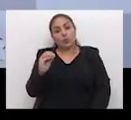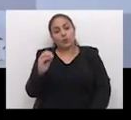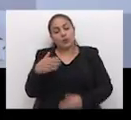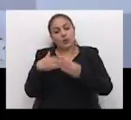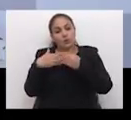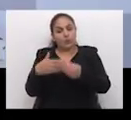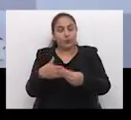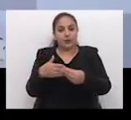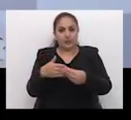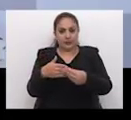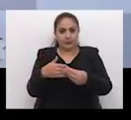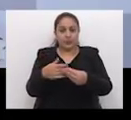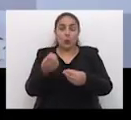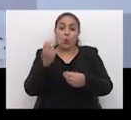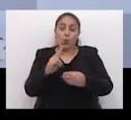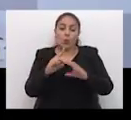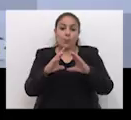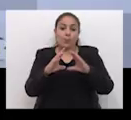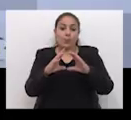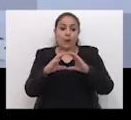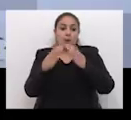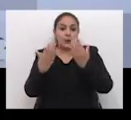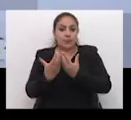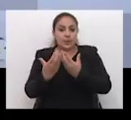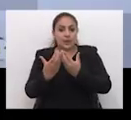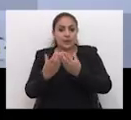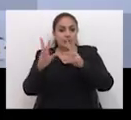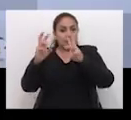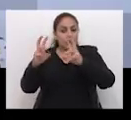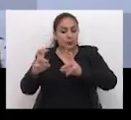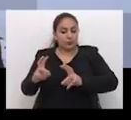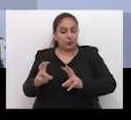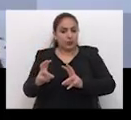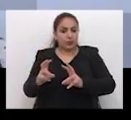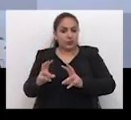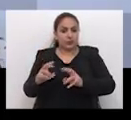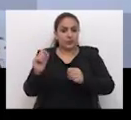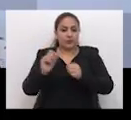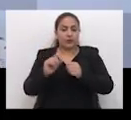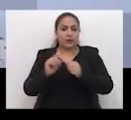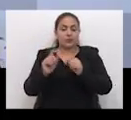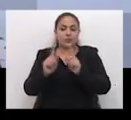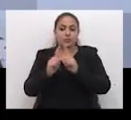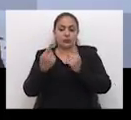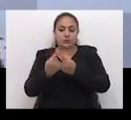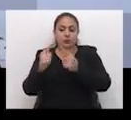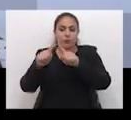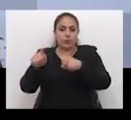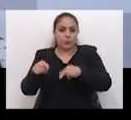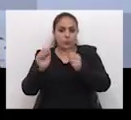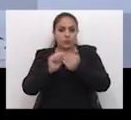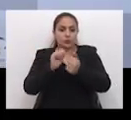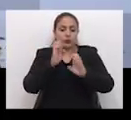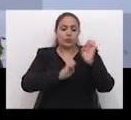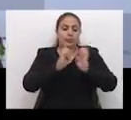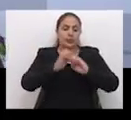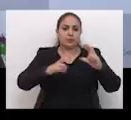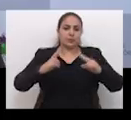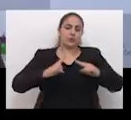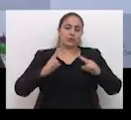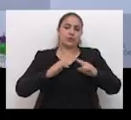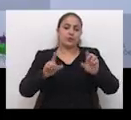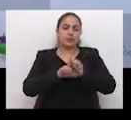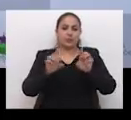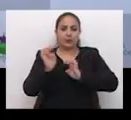do transporte coletivo, uma câmara temática de compensação que faça a gestão do público com as